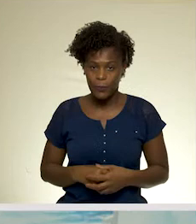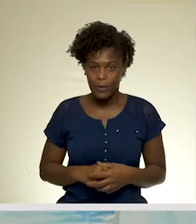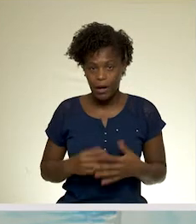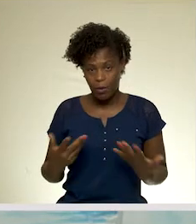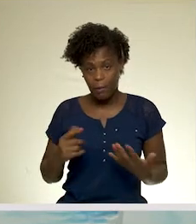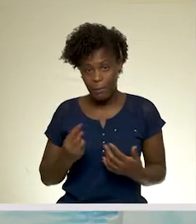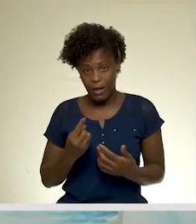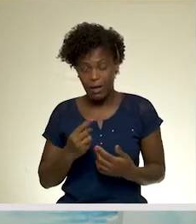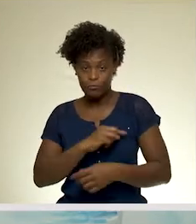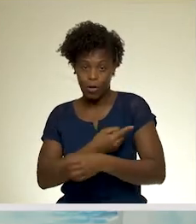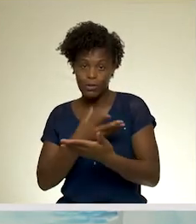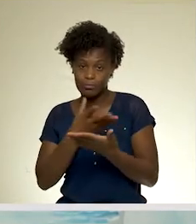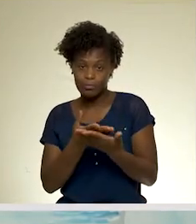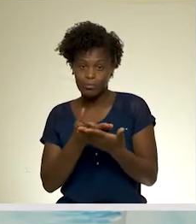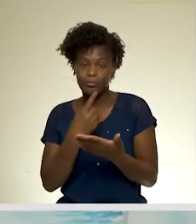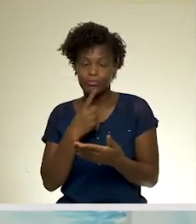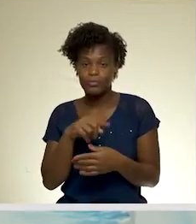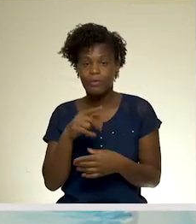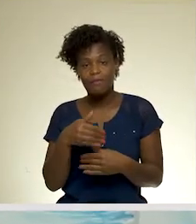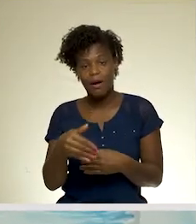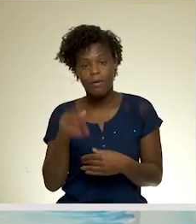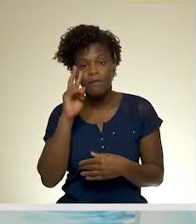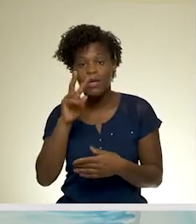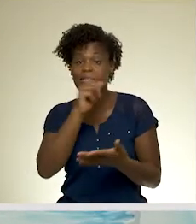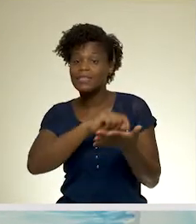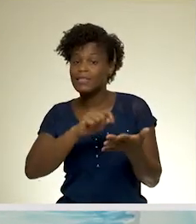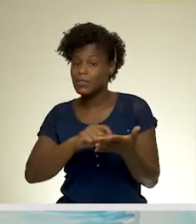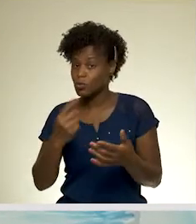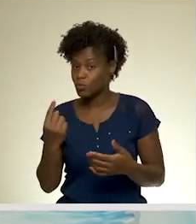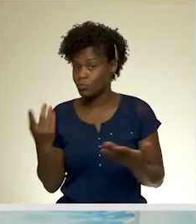Para reforçar, vamos ver um exercício.